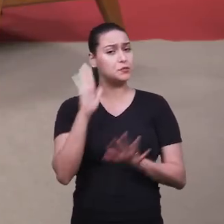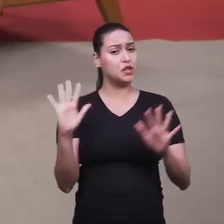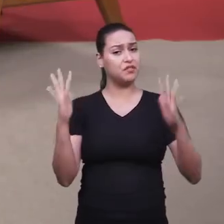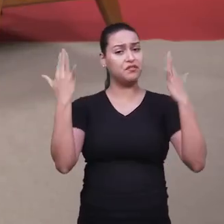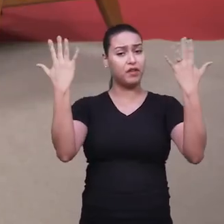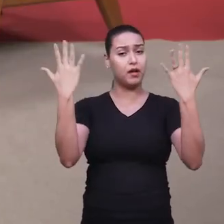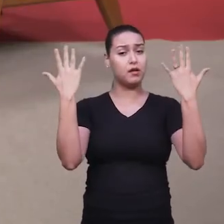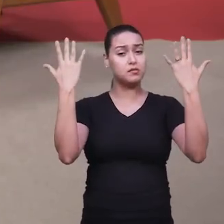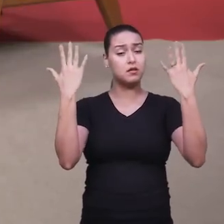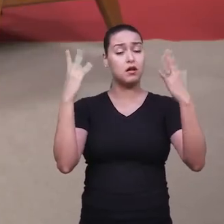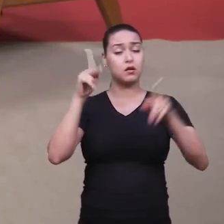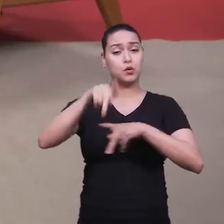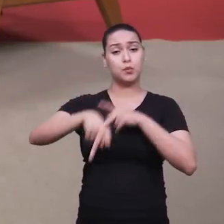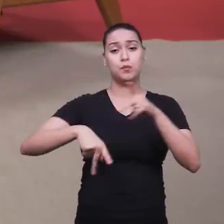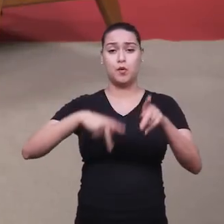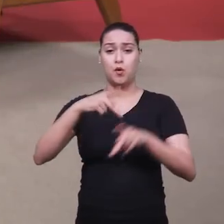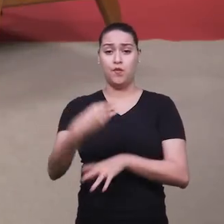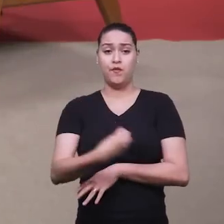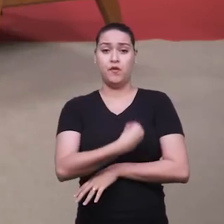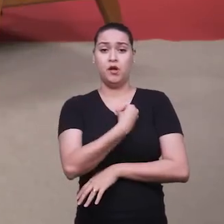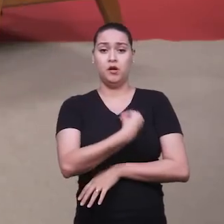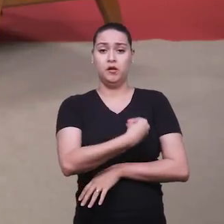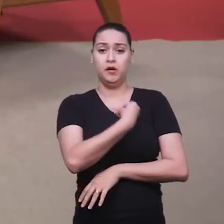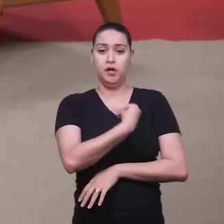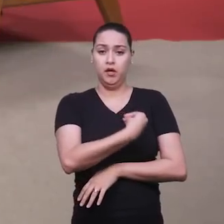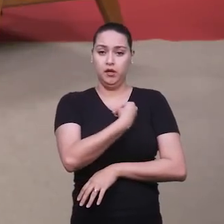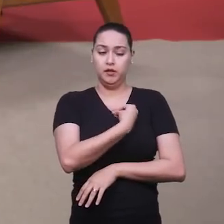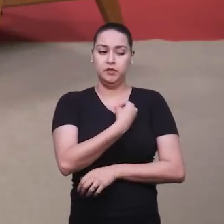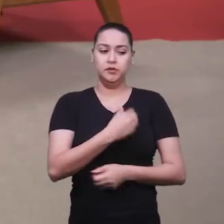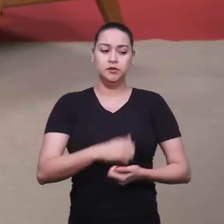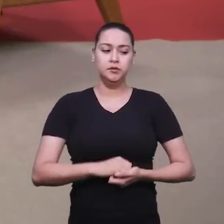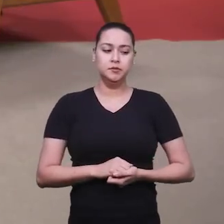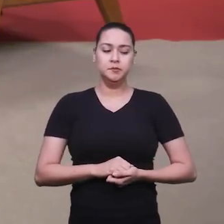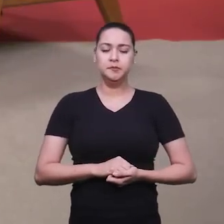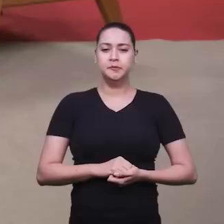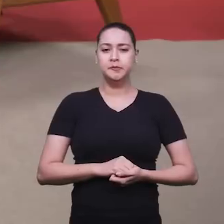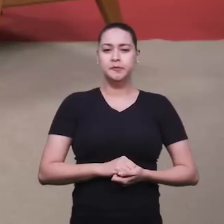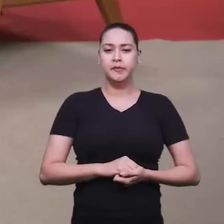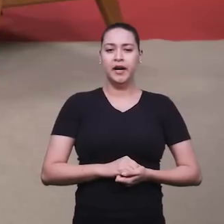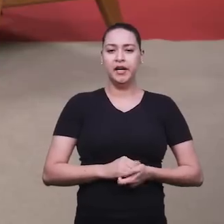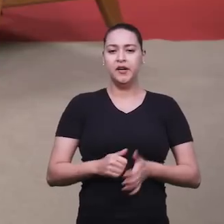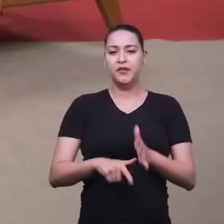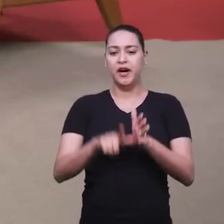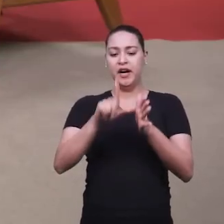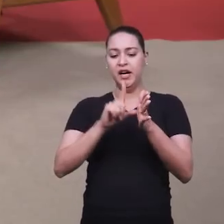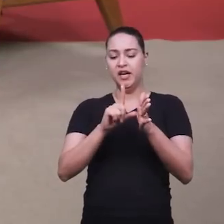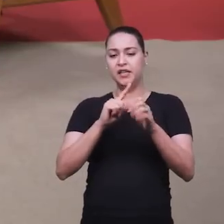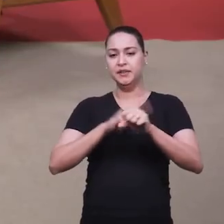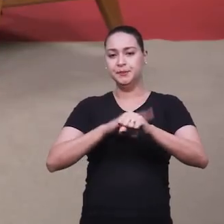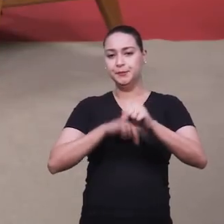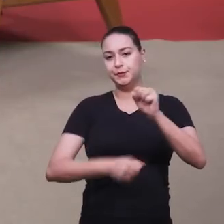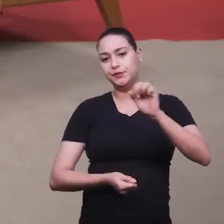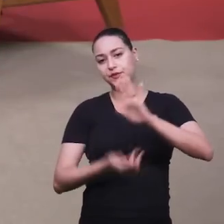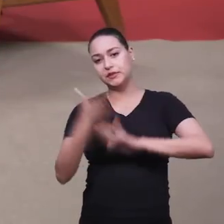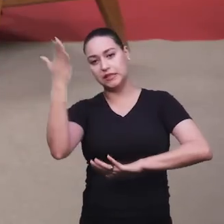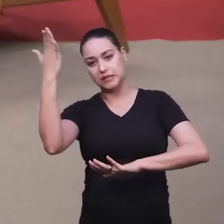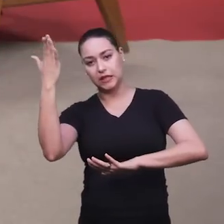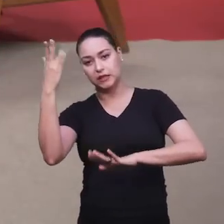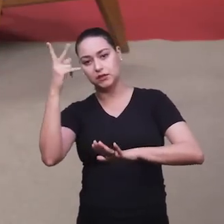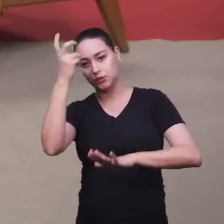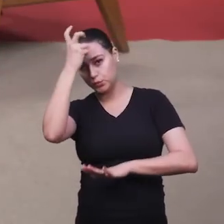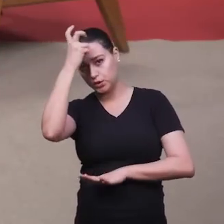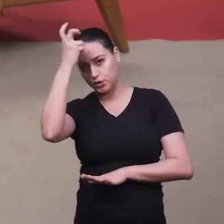como a festa que o povo viveu e que precedeu o momento da